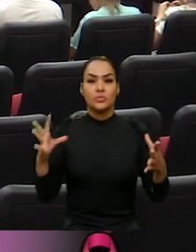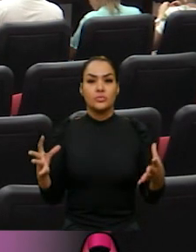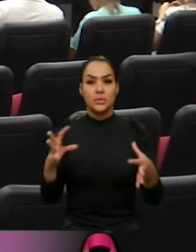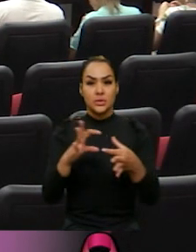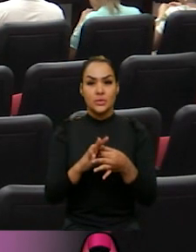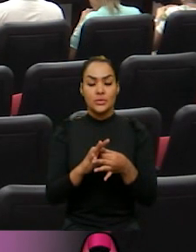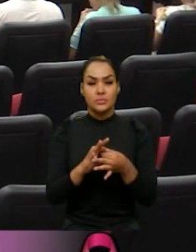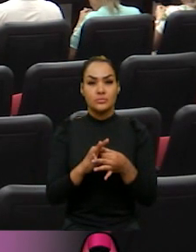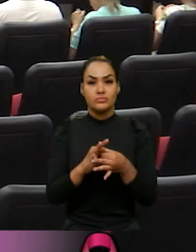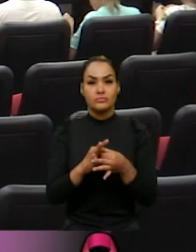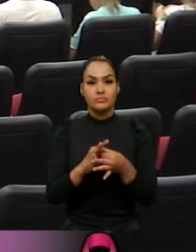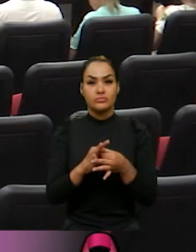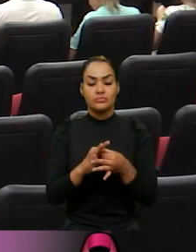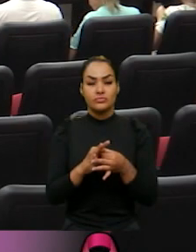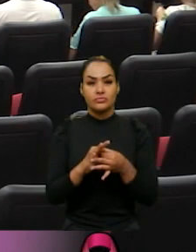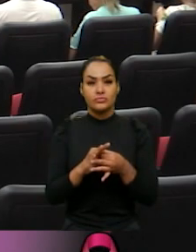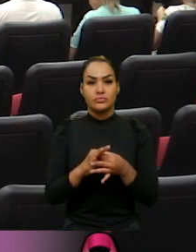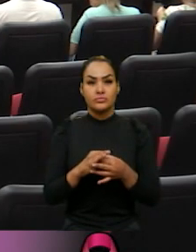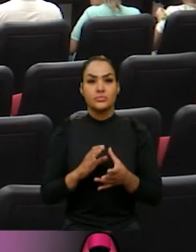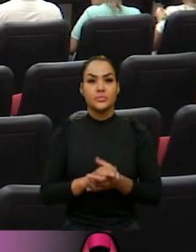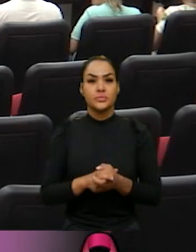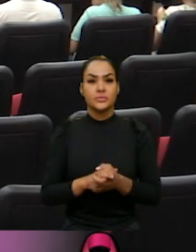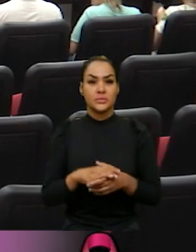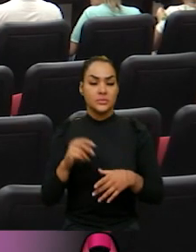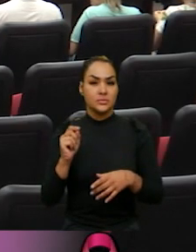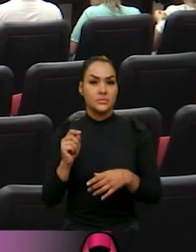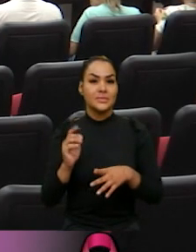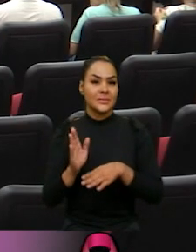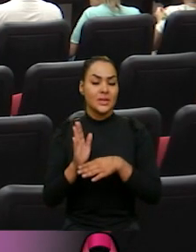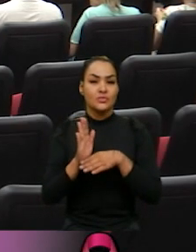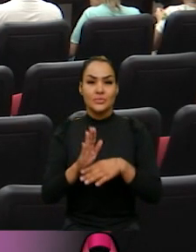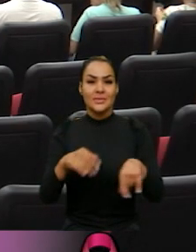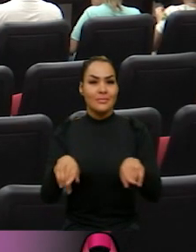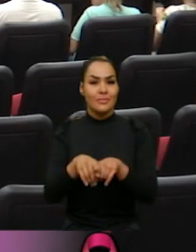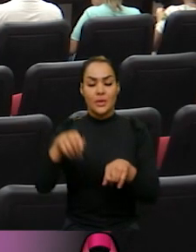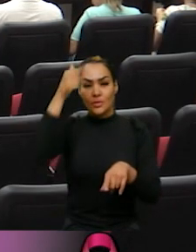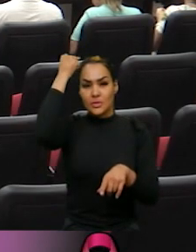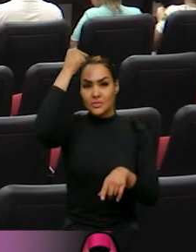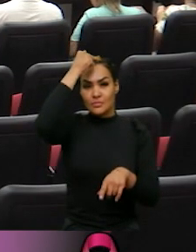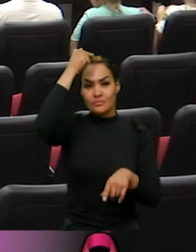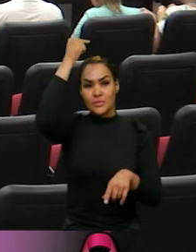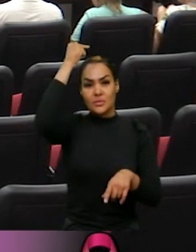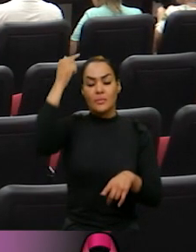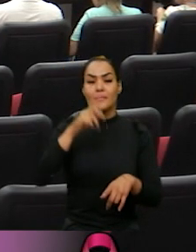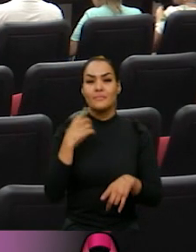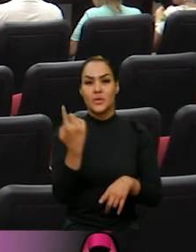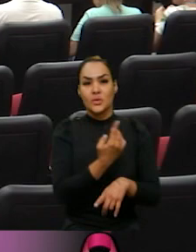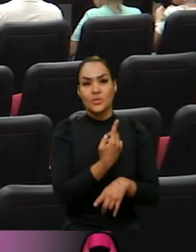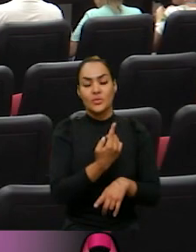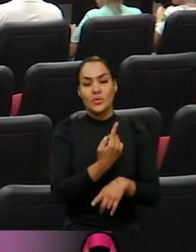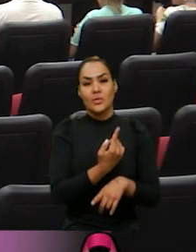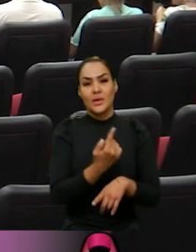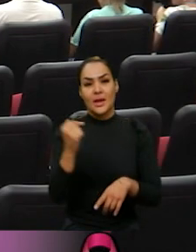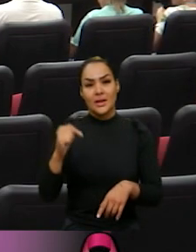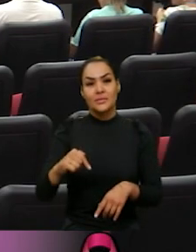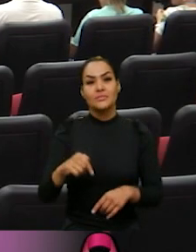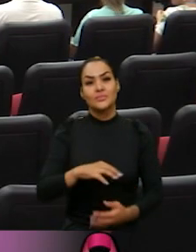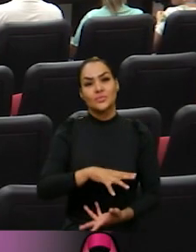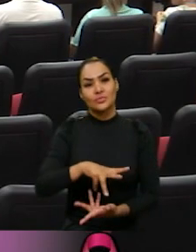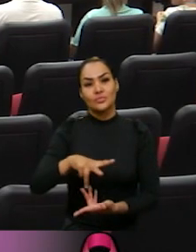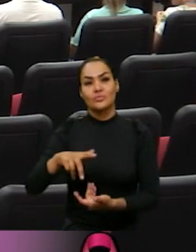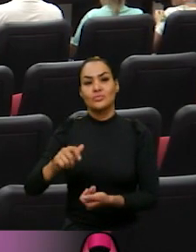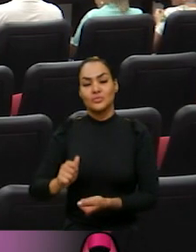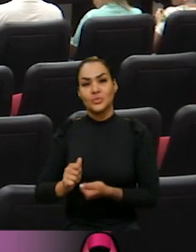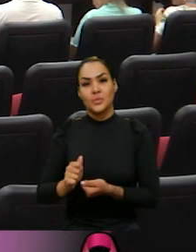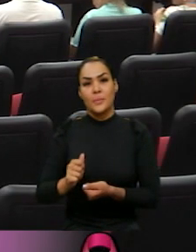eleva também, sob o ponto de vista espiritual, fundamental para nos mantermos aqui neste planeta sem consequências